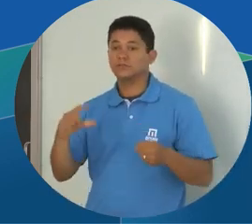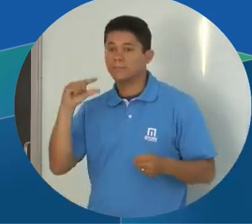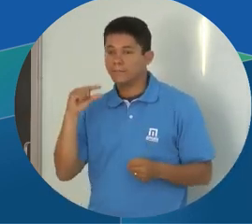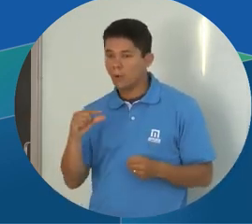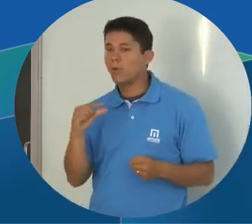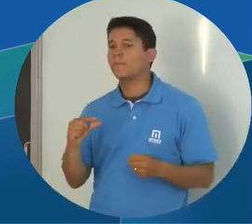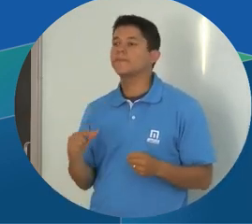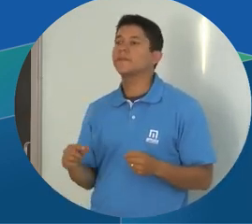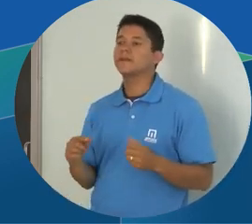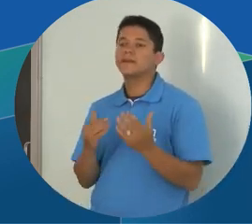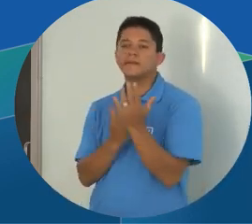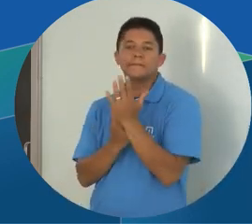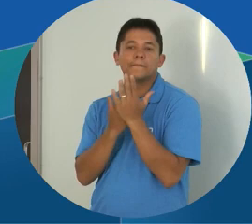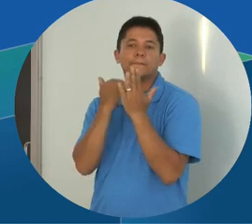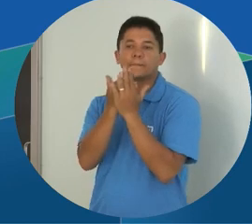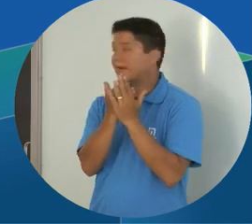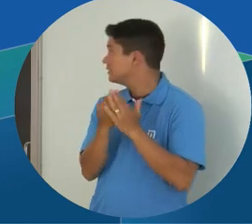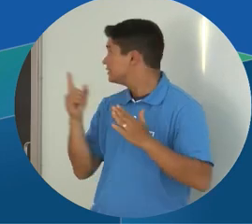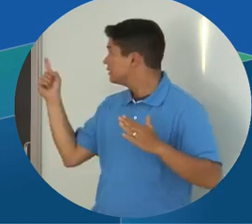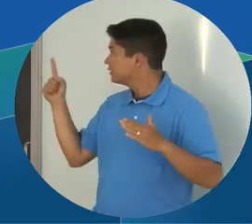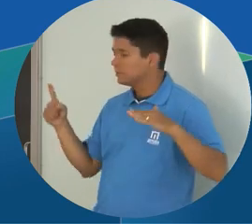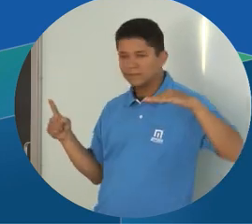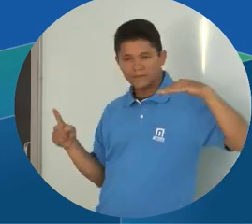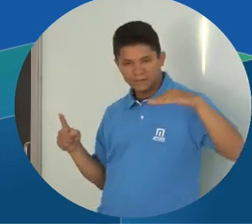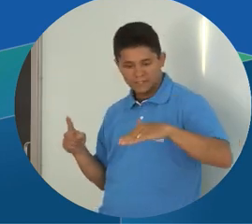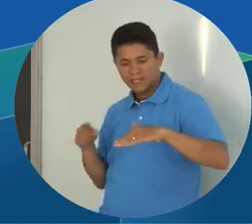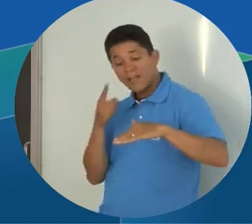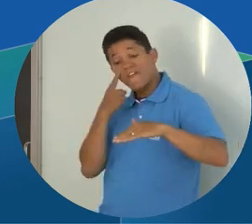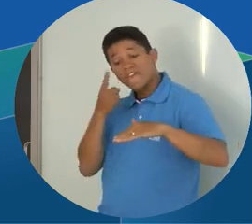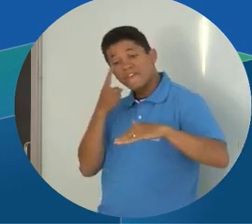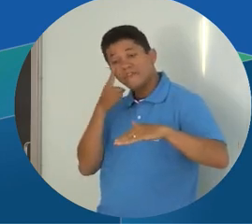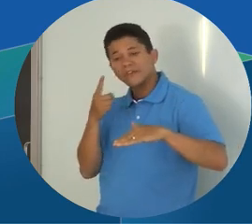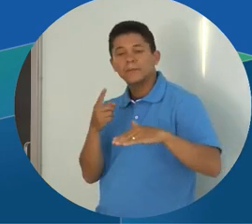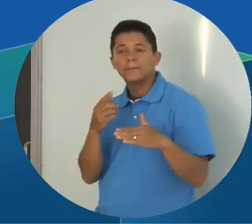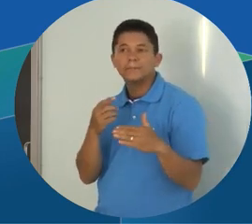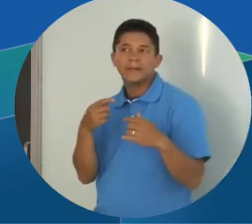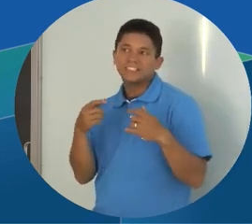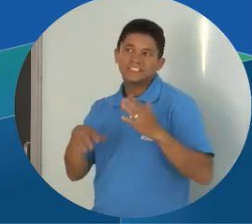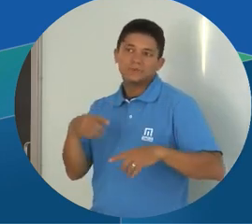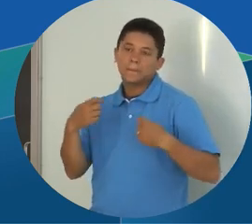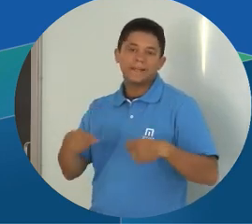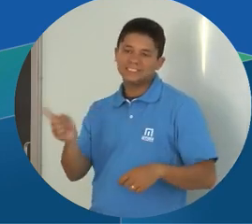reforço implementado poderia ficar aquém do necessário.